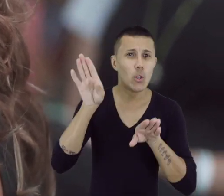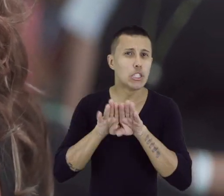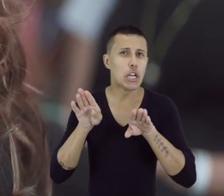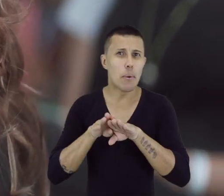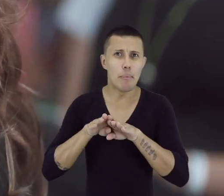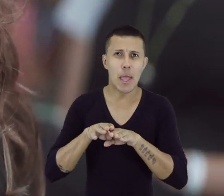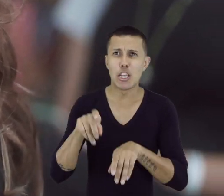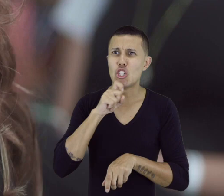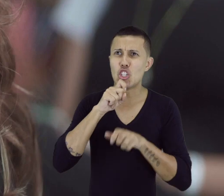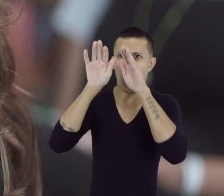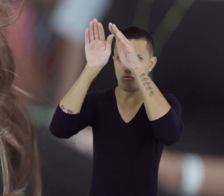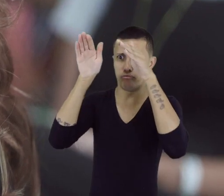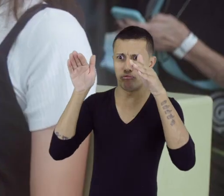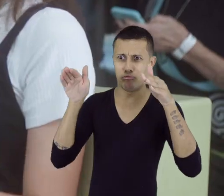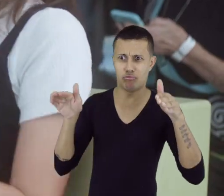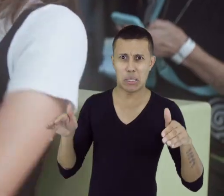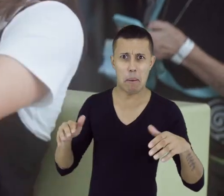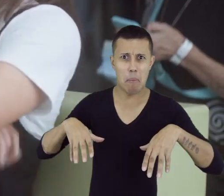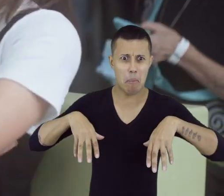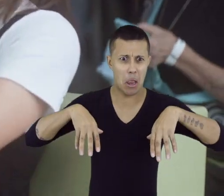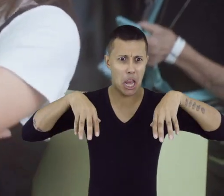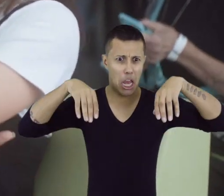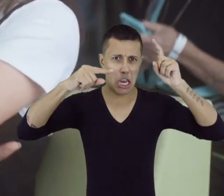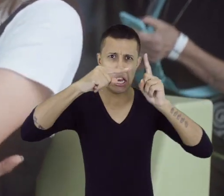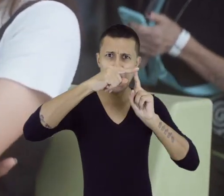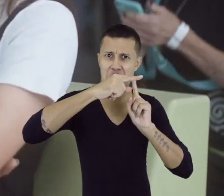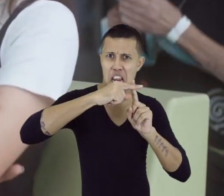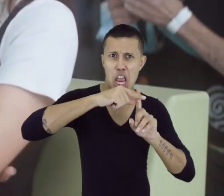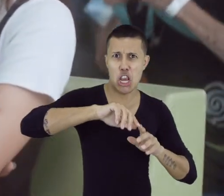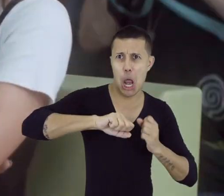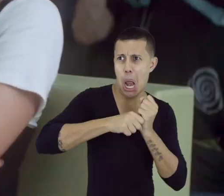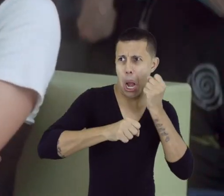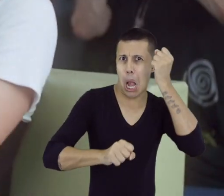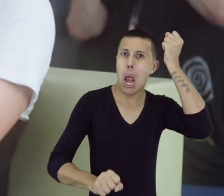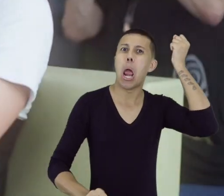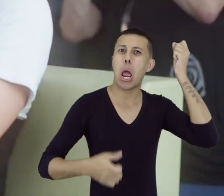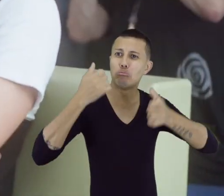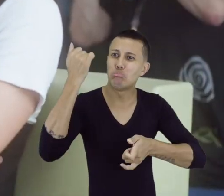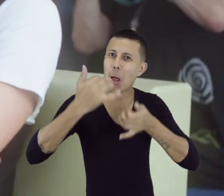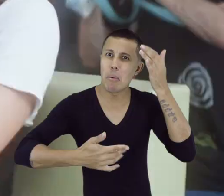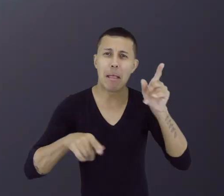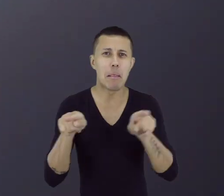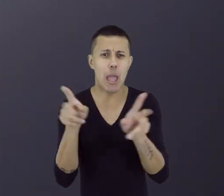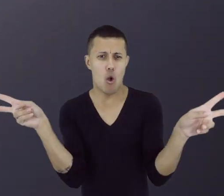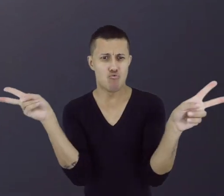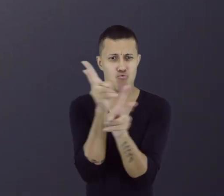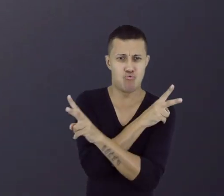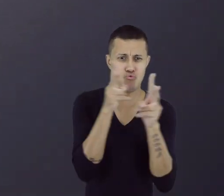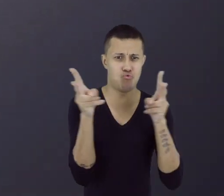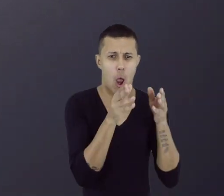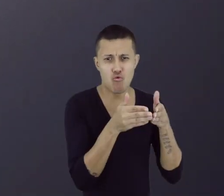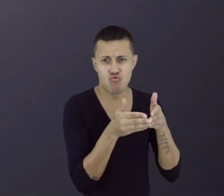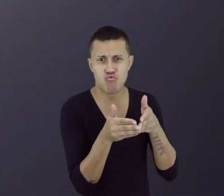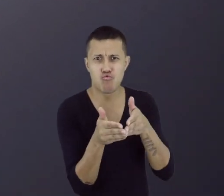que eram maiores do que a nossa casa, maiores do que muitas igrejas e que flutuavam no mar. Ele falava desses ventos que podiam